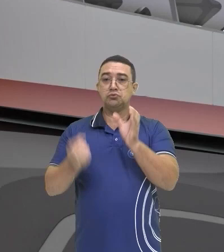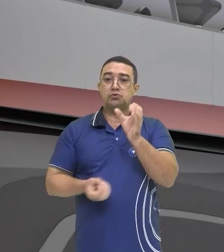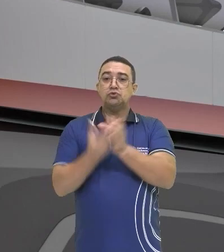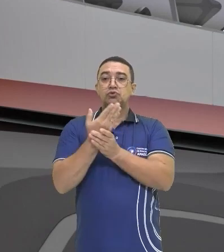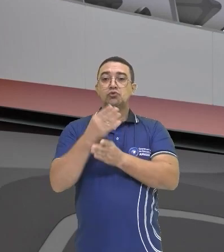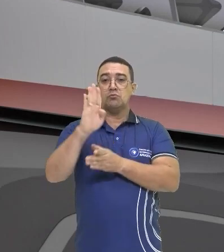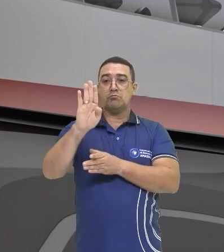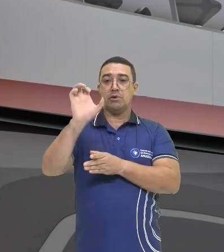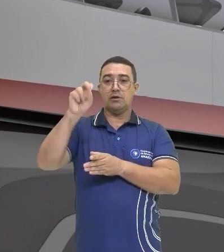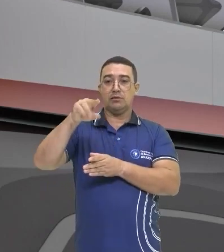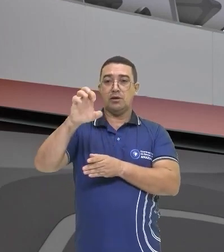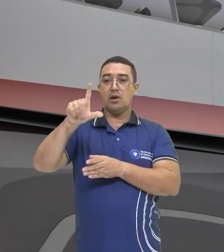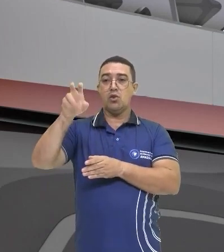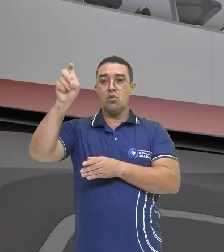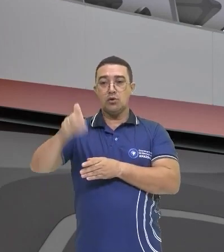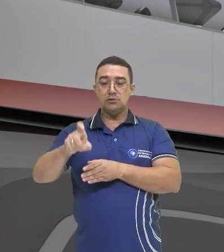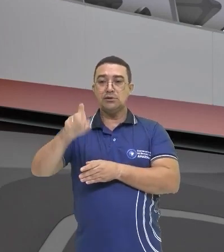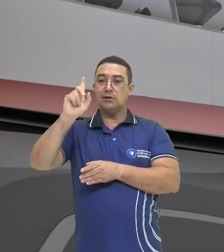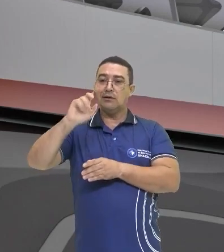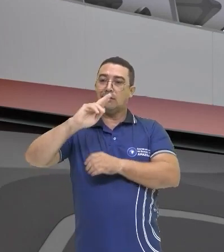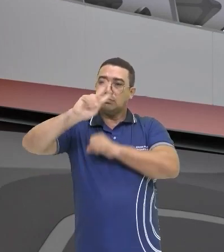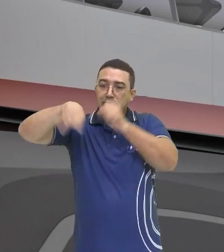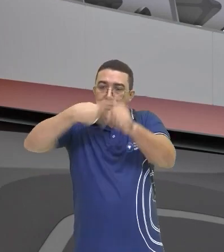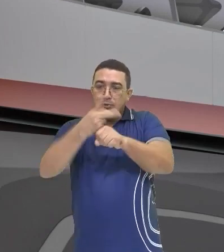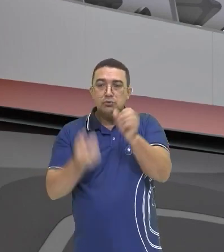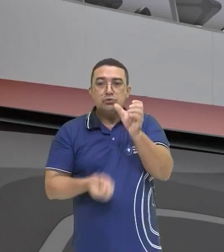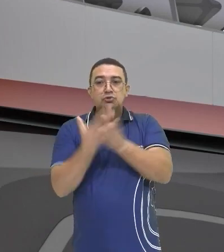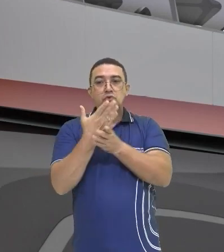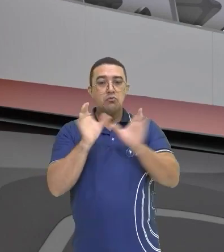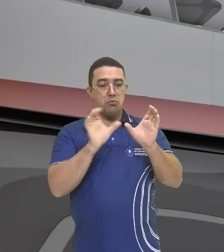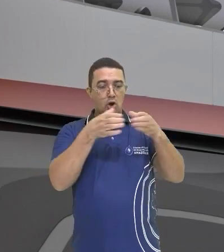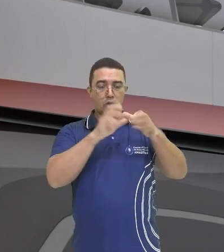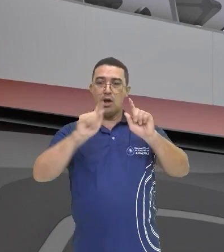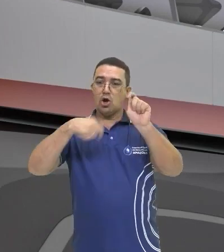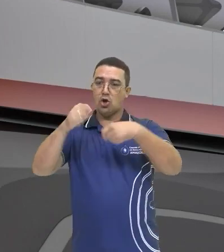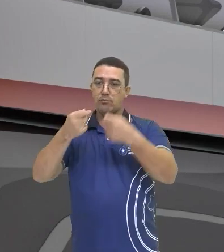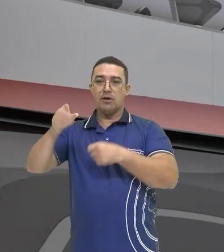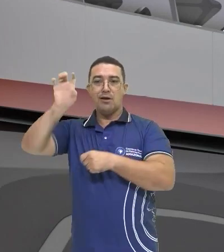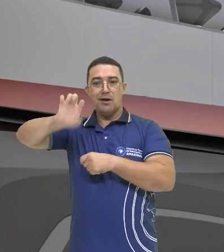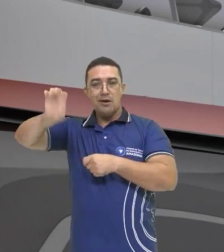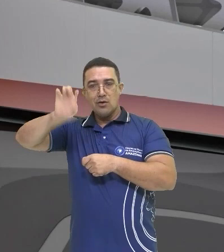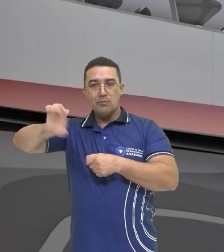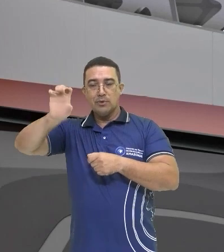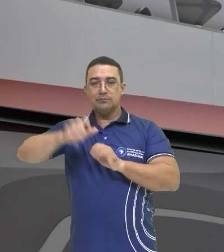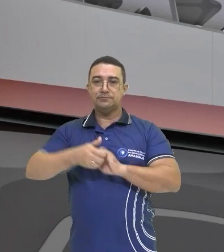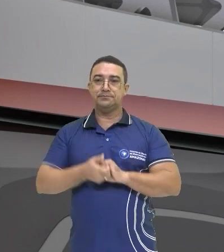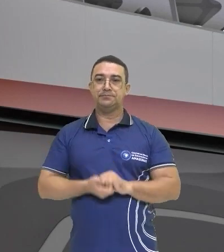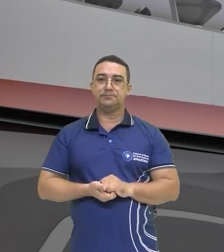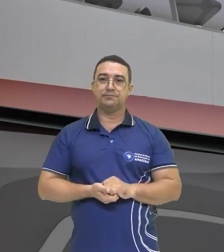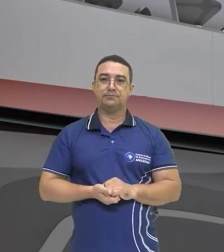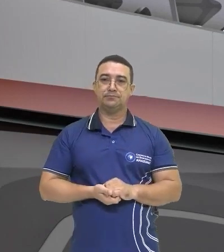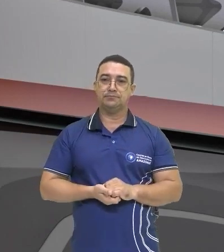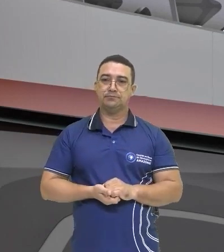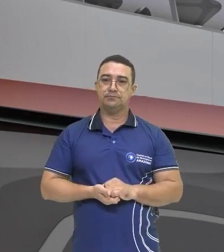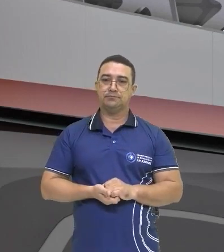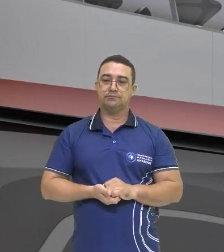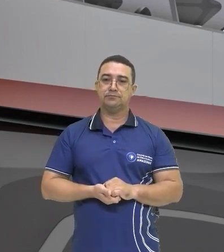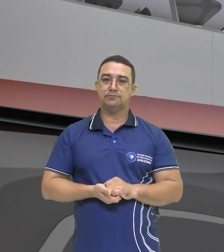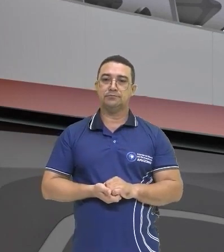veio se tornar o bloco econômico europeu. Nós temos, fazendo parte